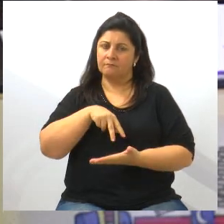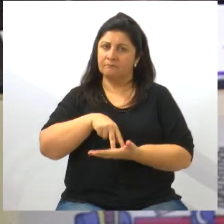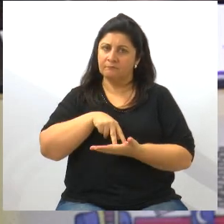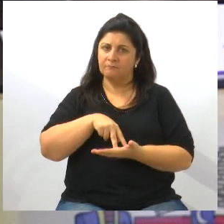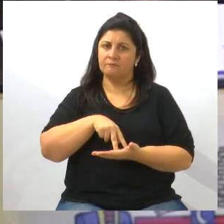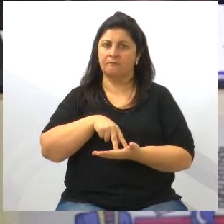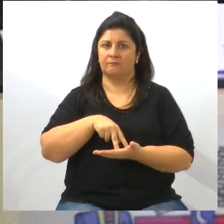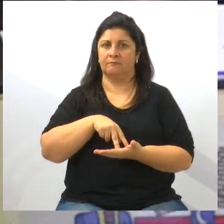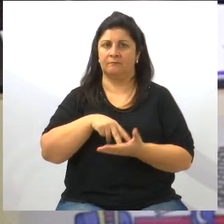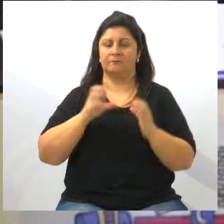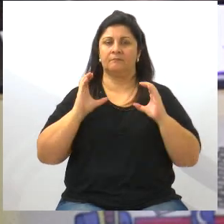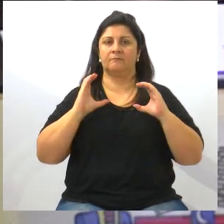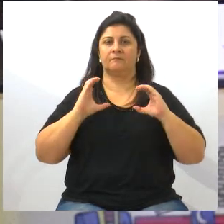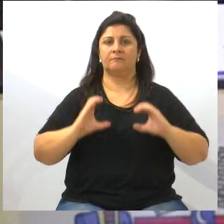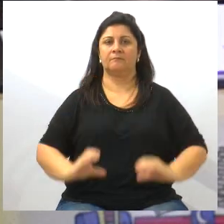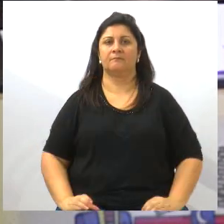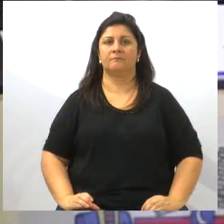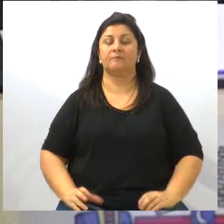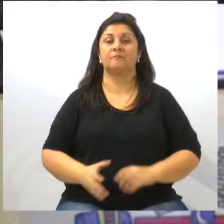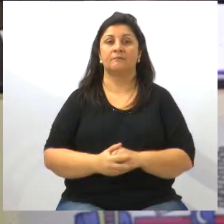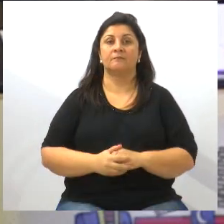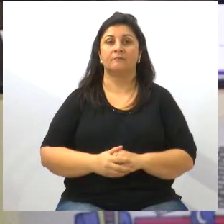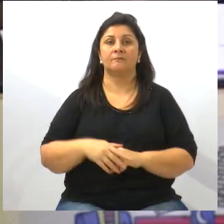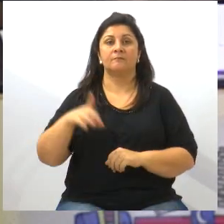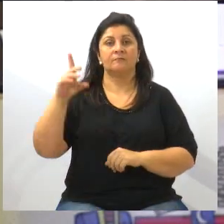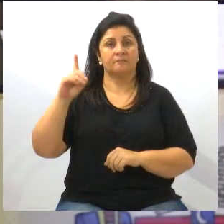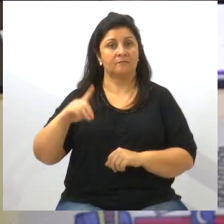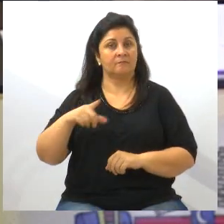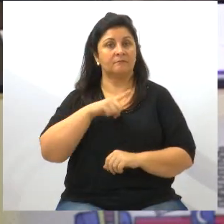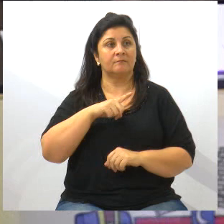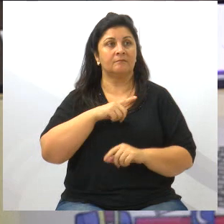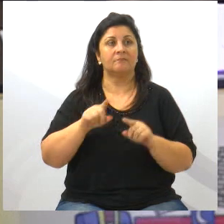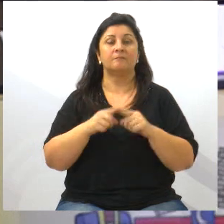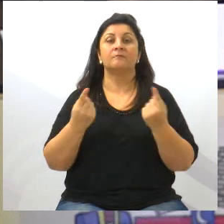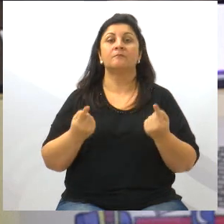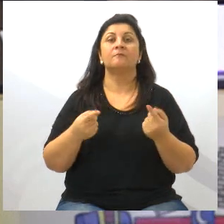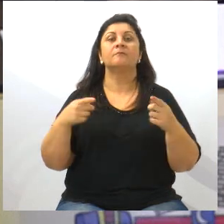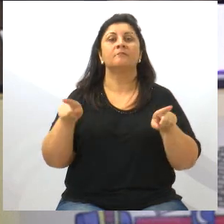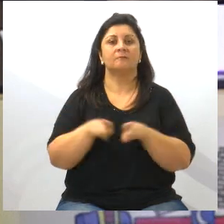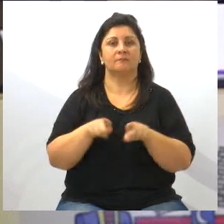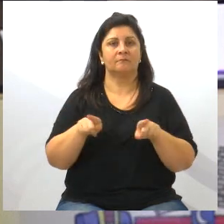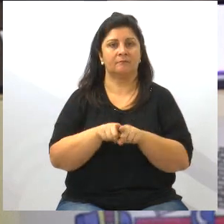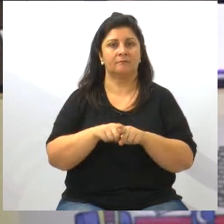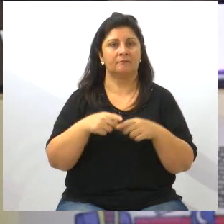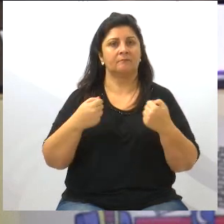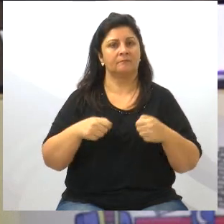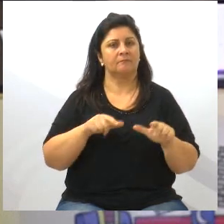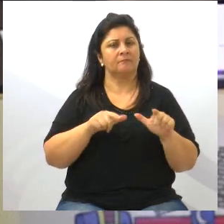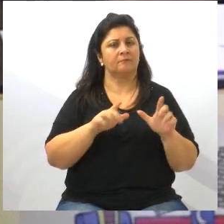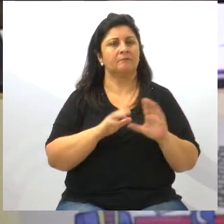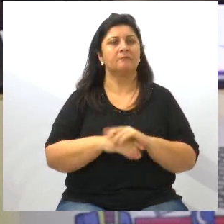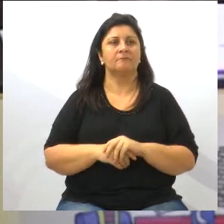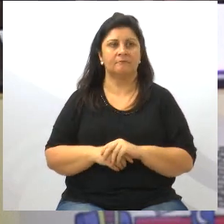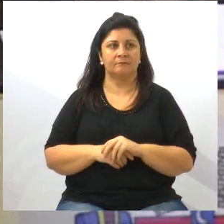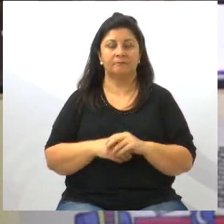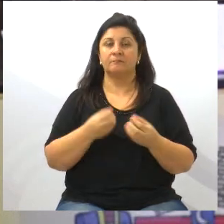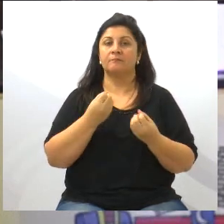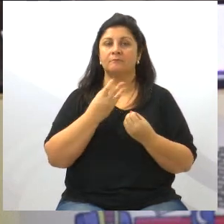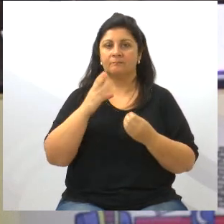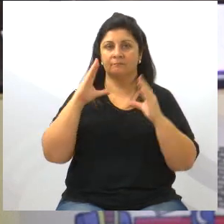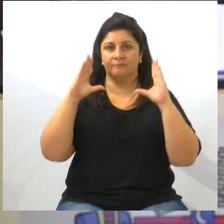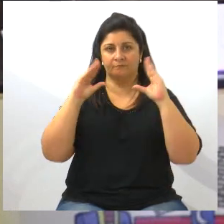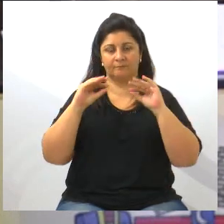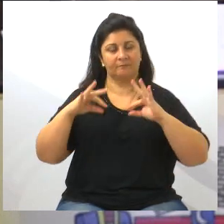a cidadania. Os direitos existem, mas os deveres também existem. Então, boa noite a todos. Espero